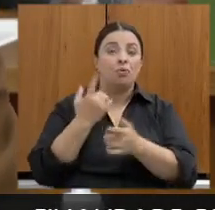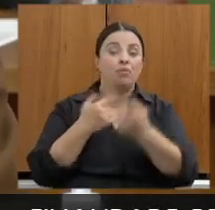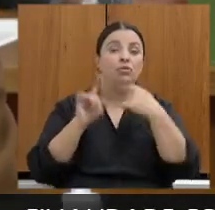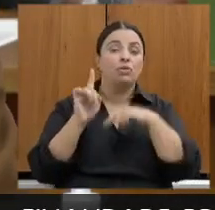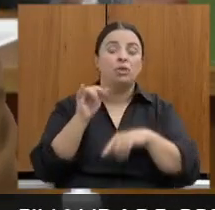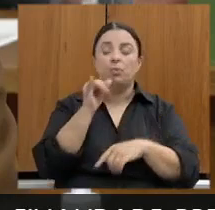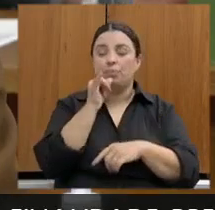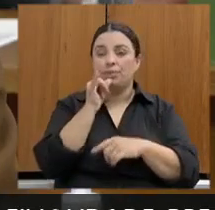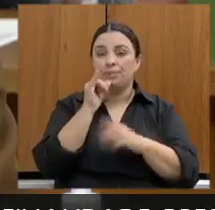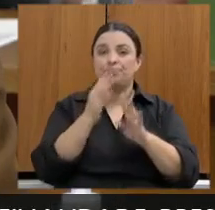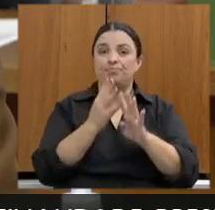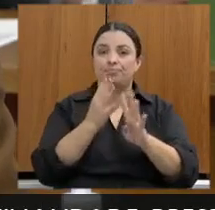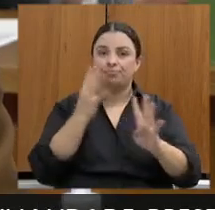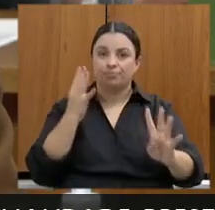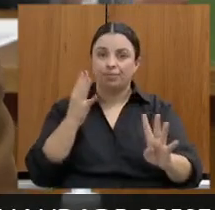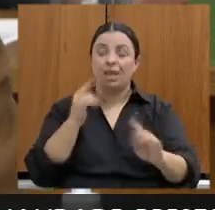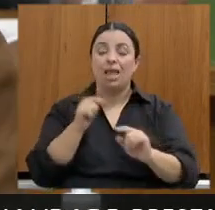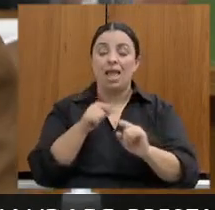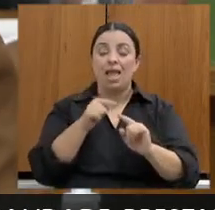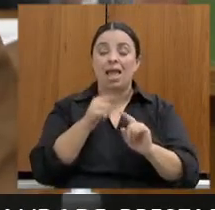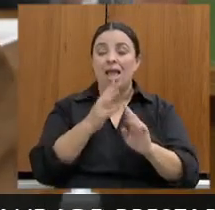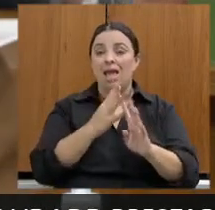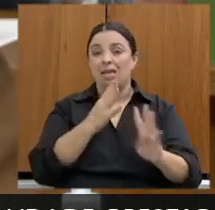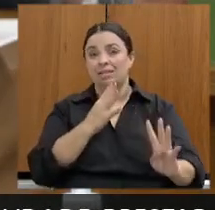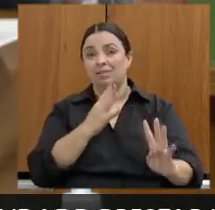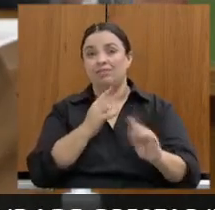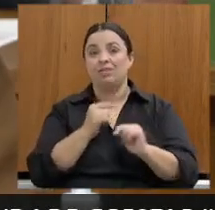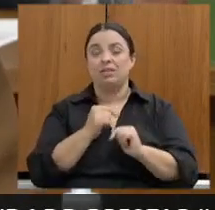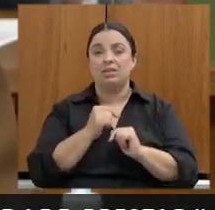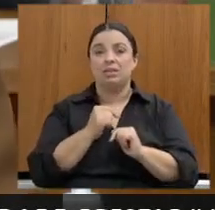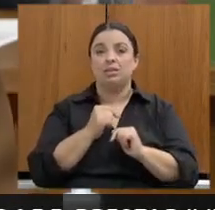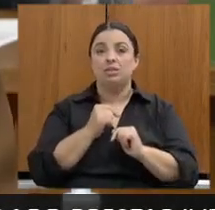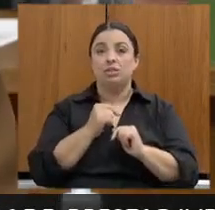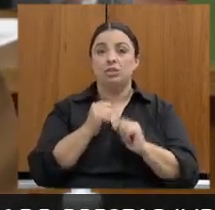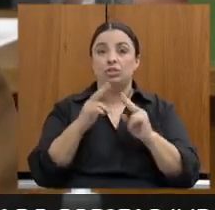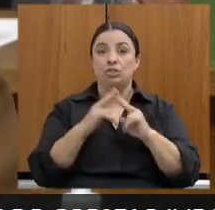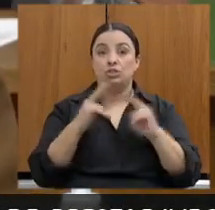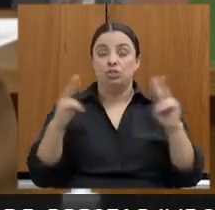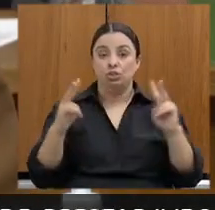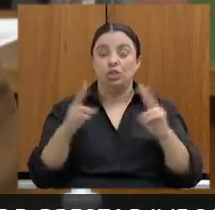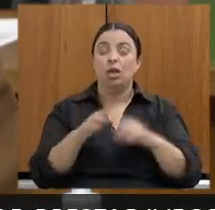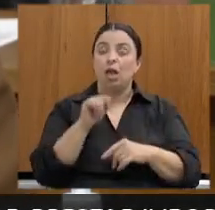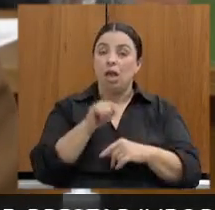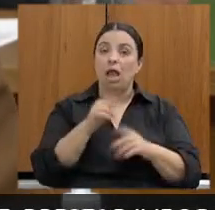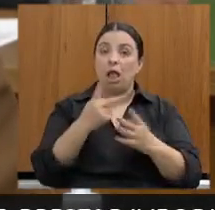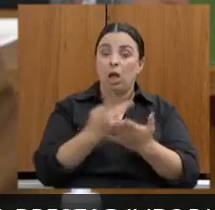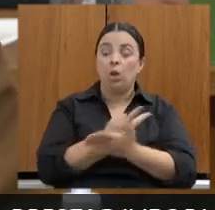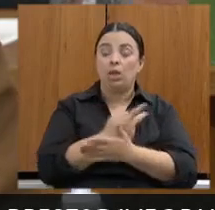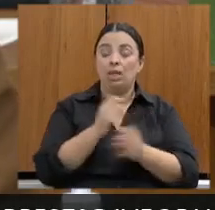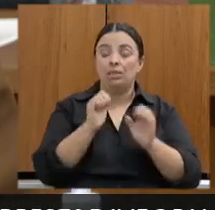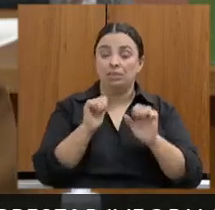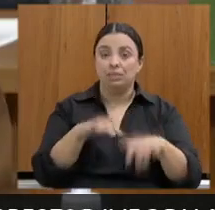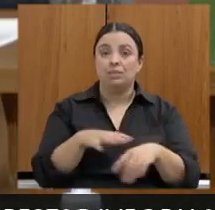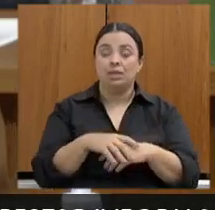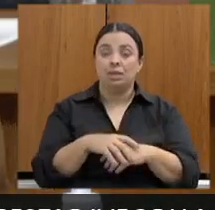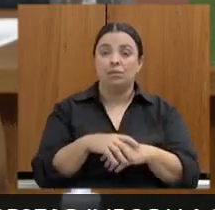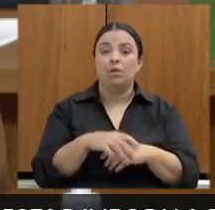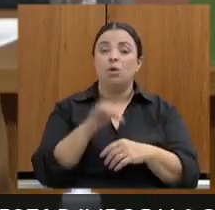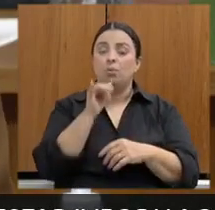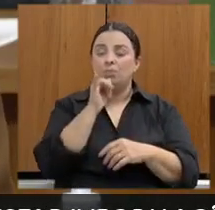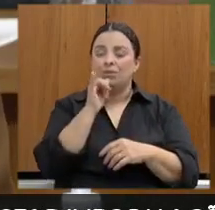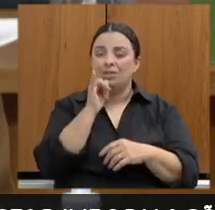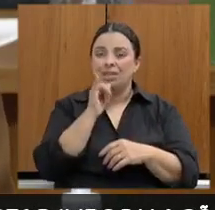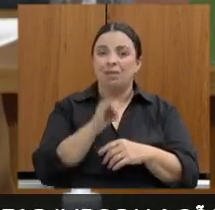da fila é essa fila né digital ela acontece ela existe e por exemplo a ocorrência